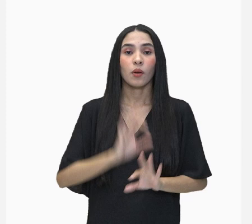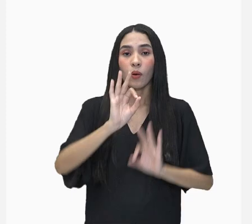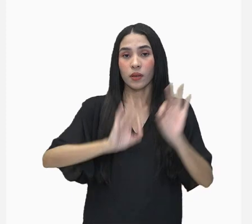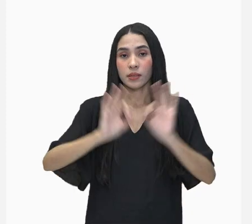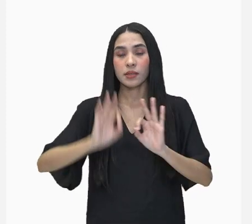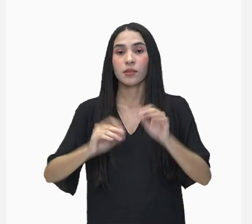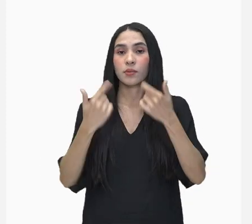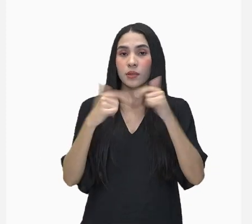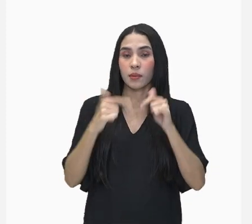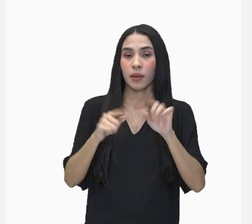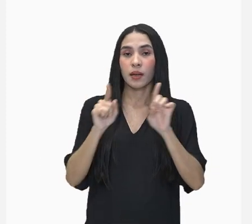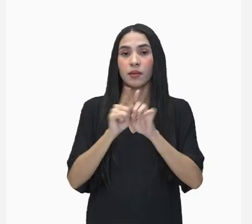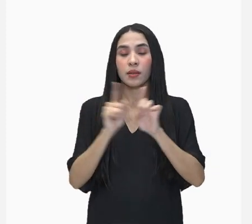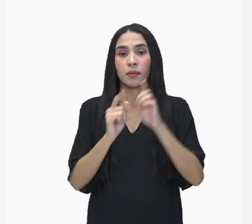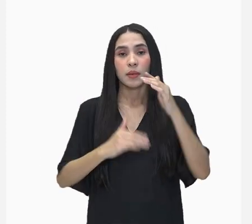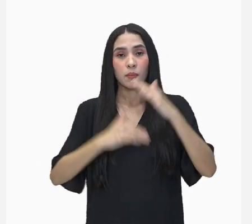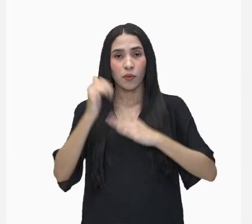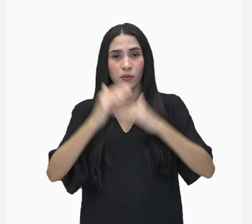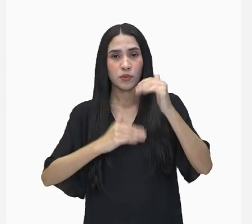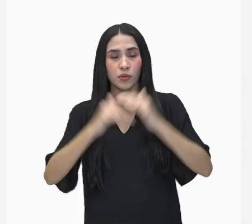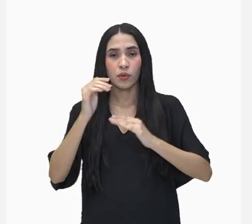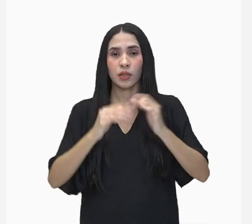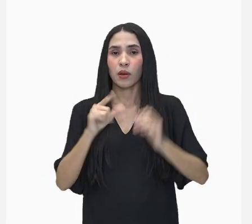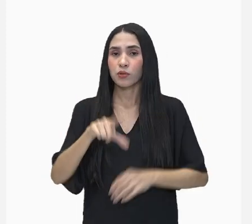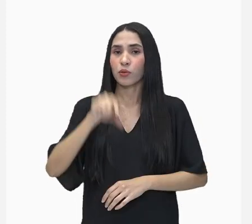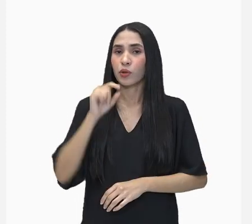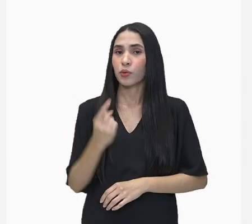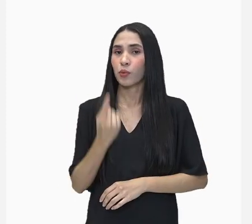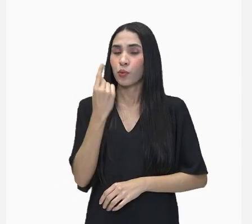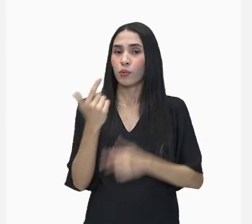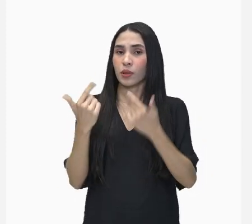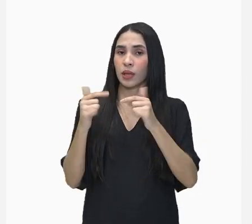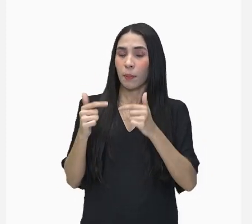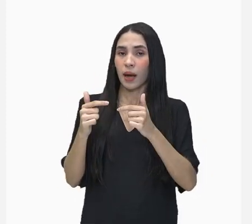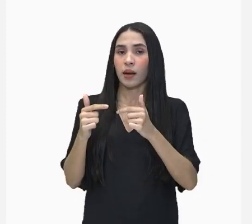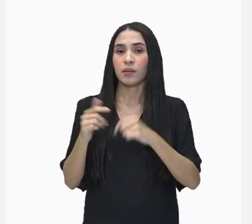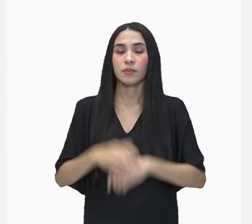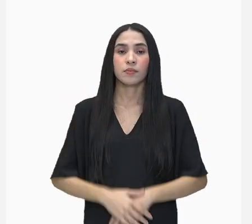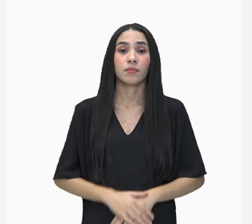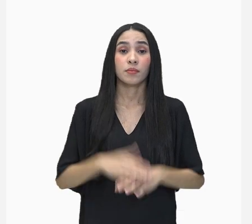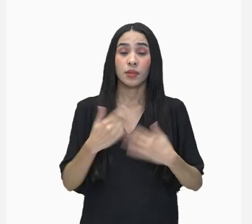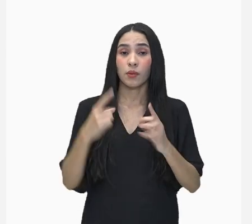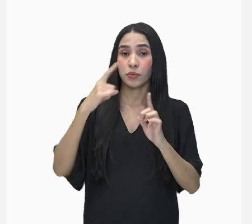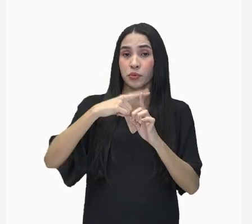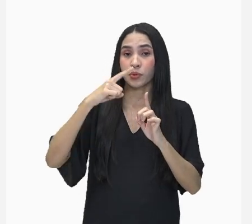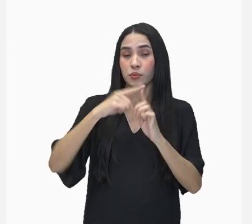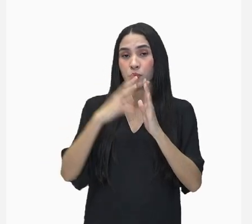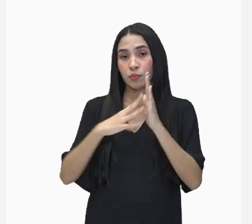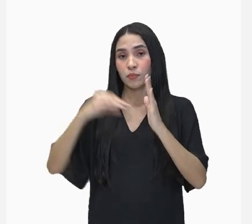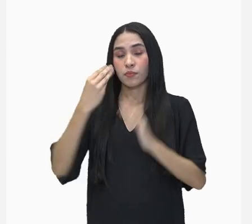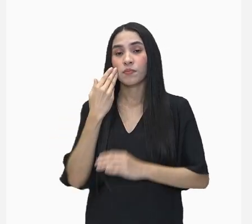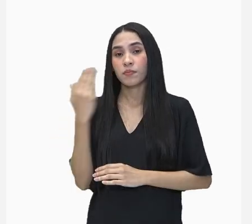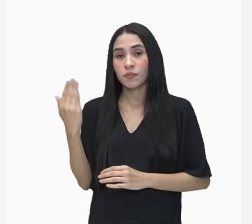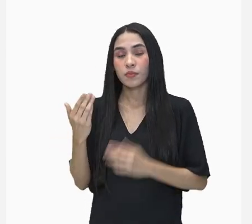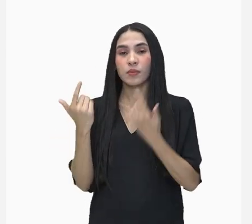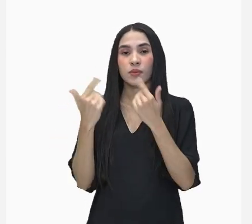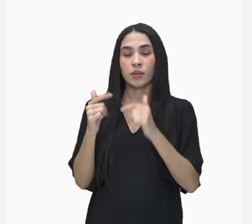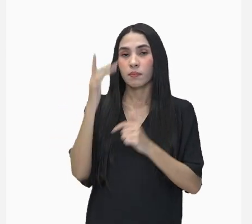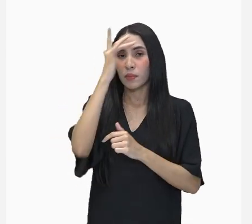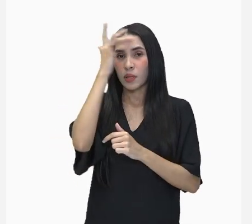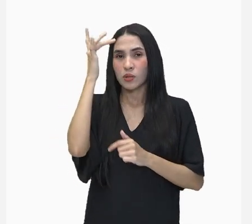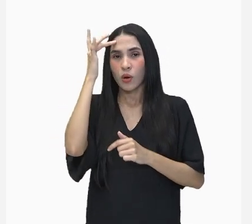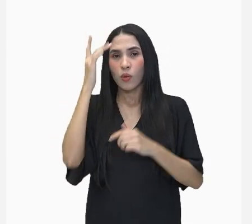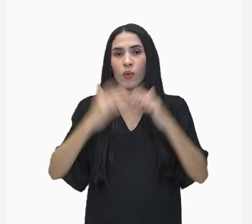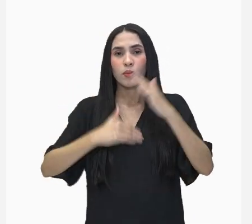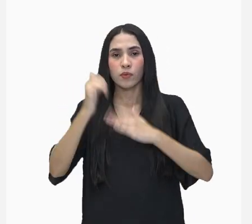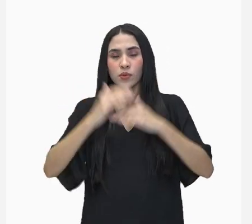a especialização do operário em uma só tarefa. Então, nesse modelo de produção industrial, no Taylorismo, o trabalhador ele não tem